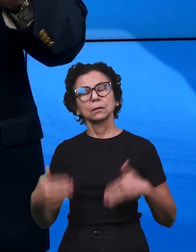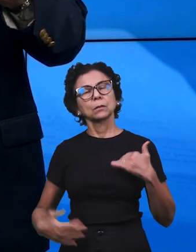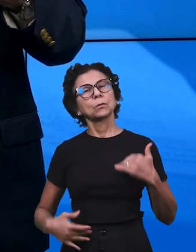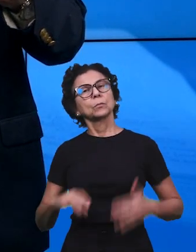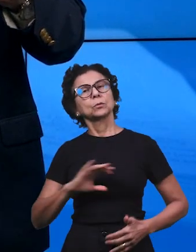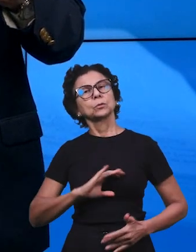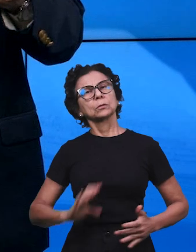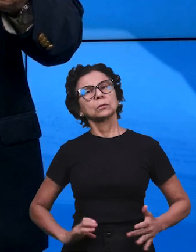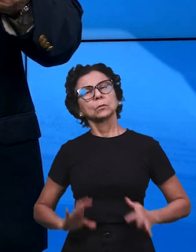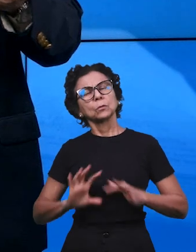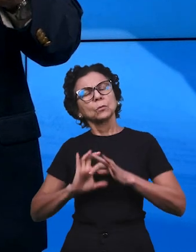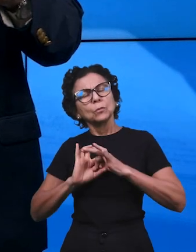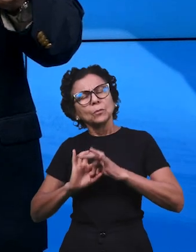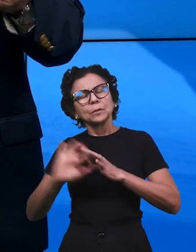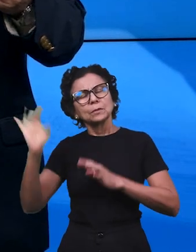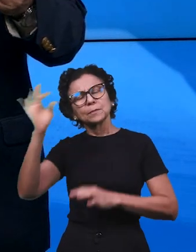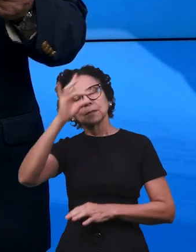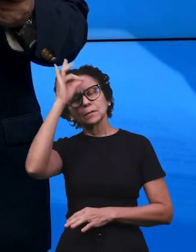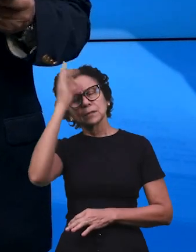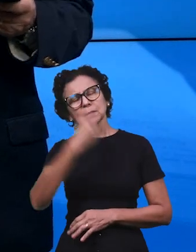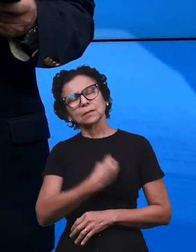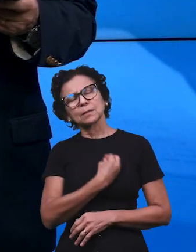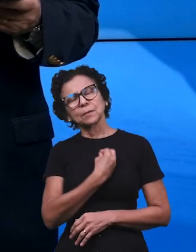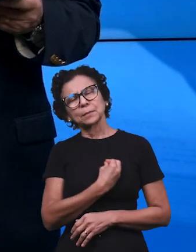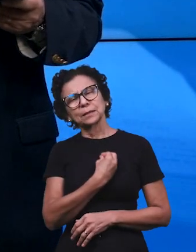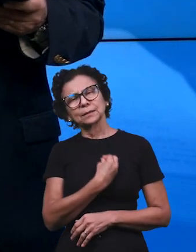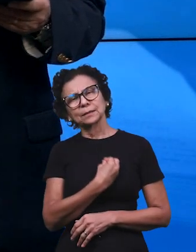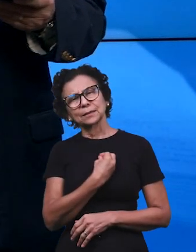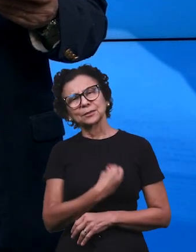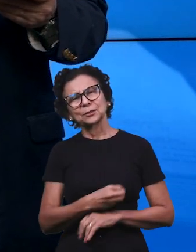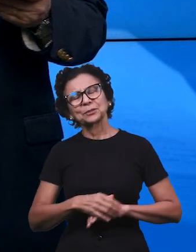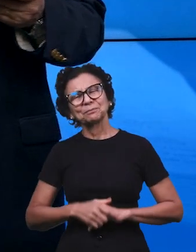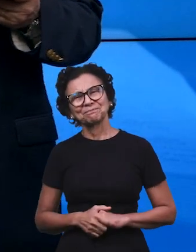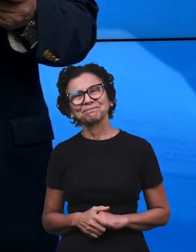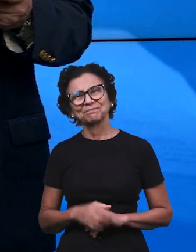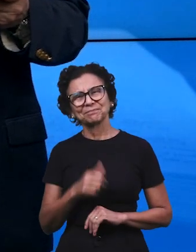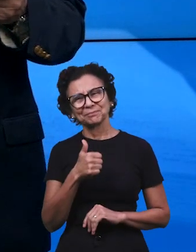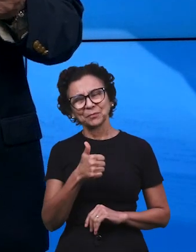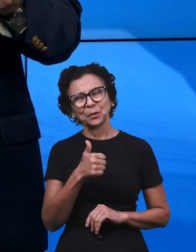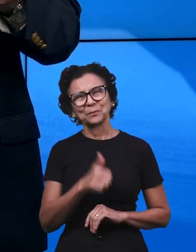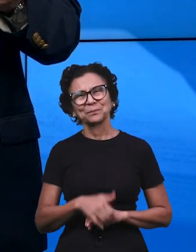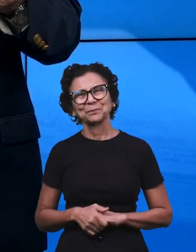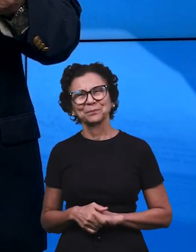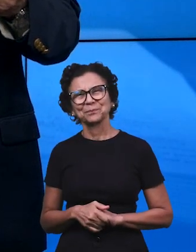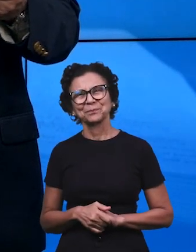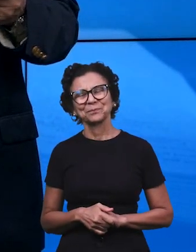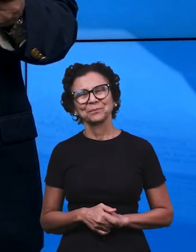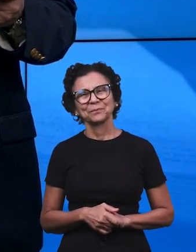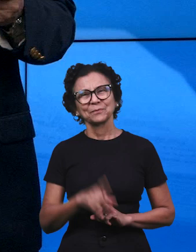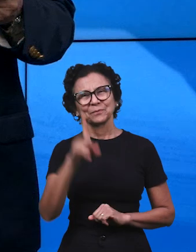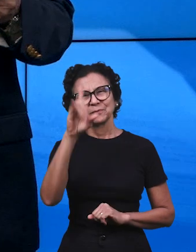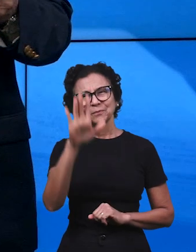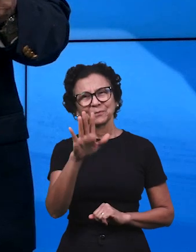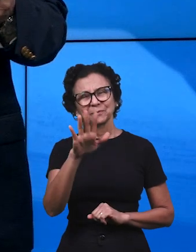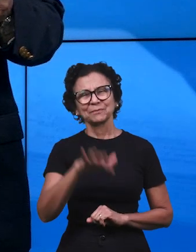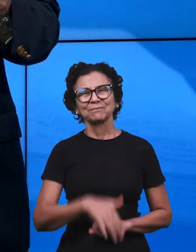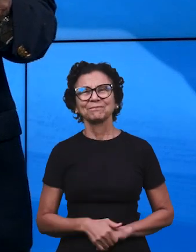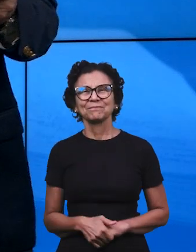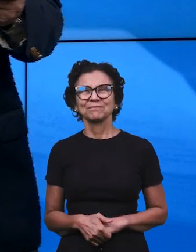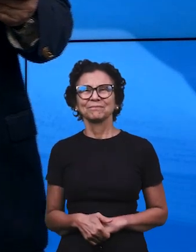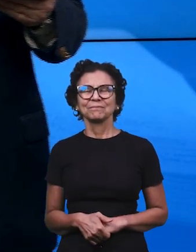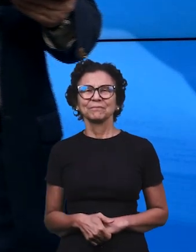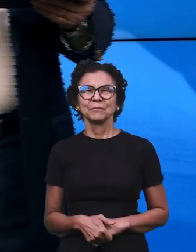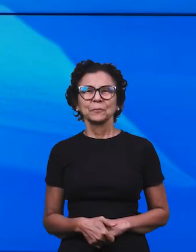de Cristo, que está em comunhão, cheia do Espírito Santo, conforme a sua resposta. Muito bem respondido, Silvester. Deus abençoe então,